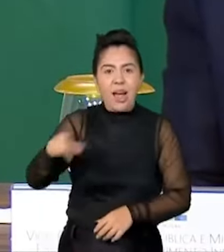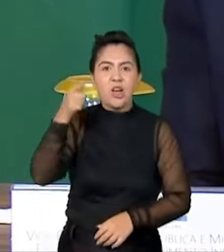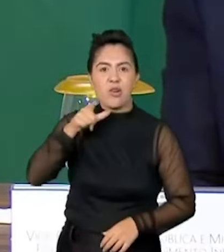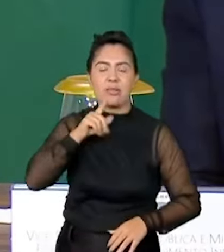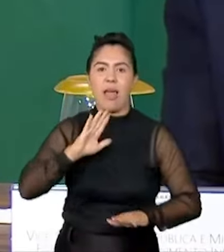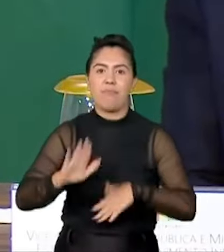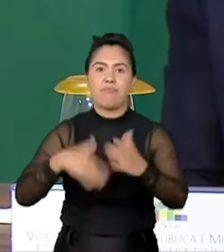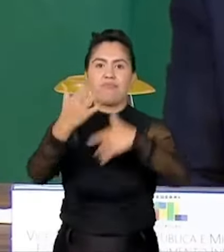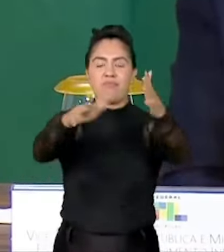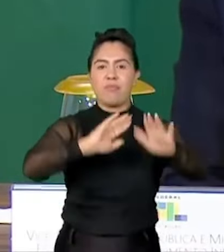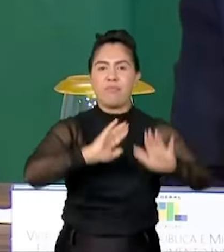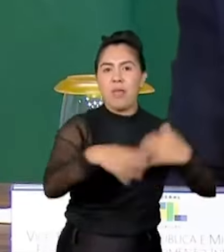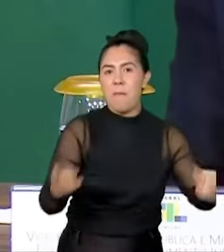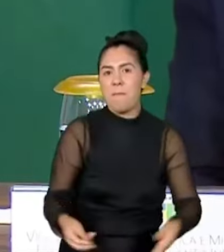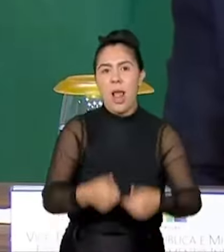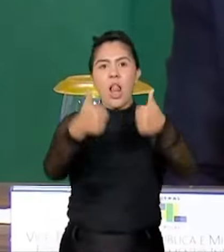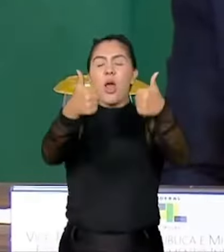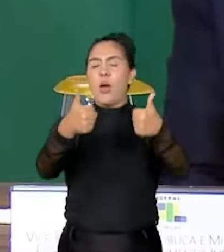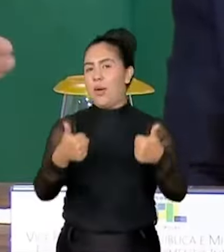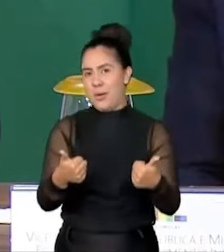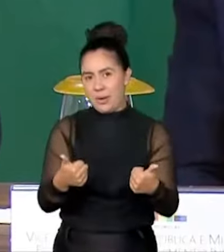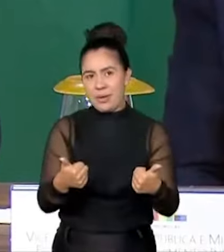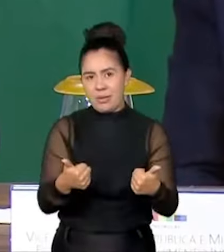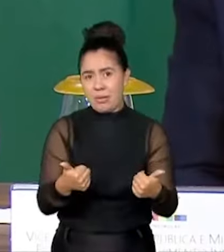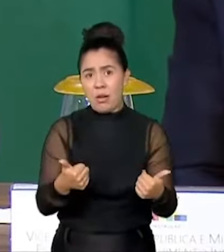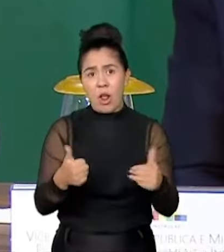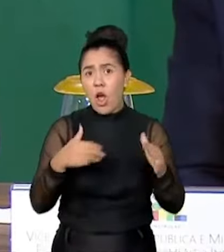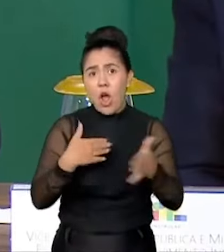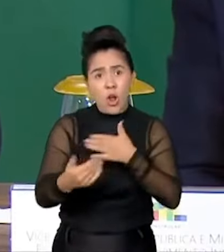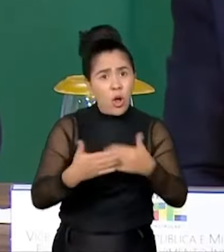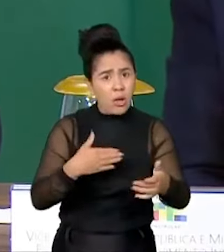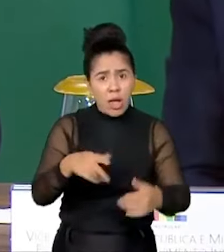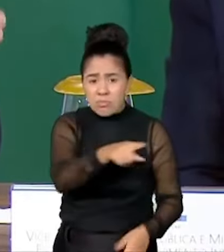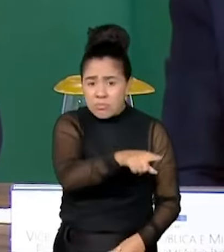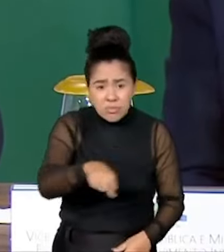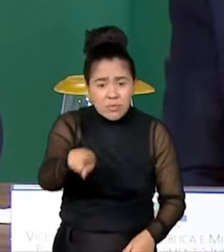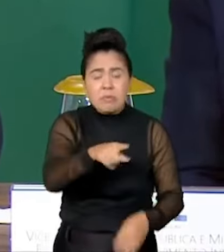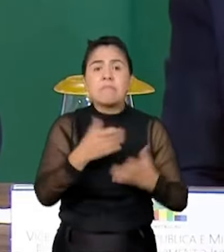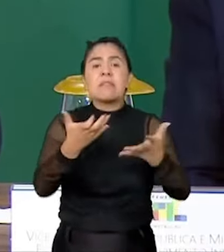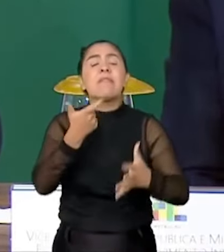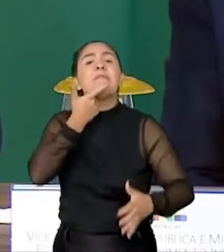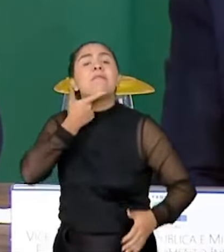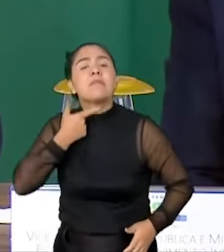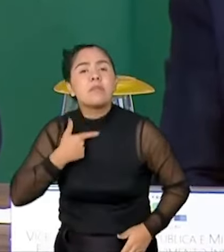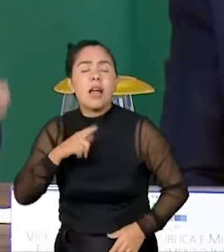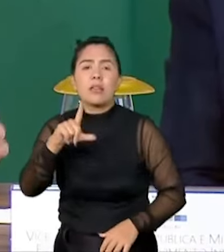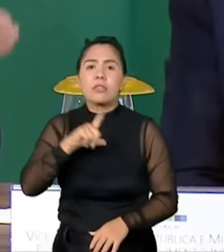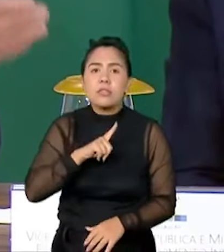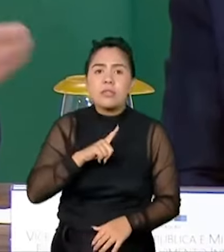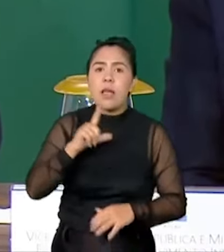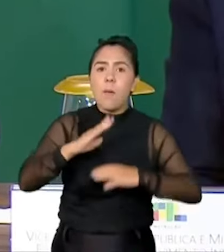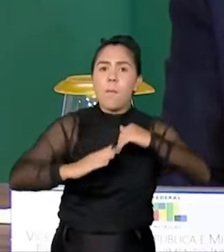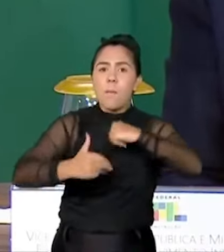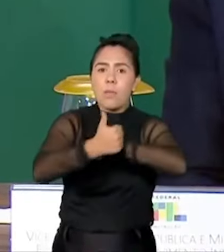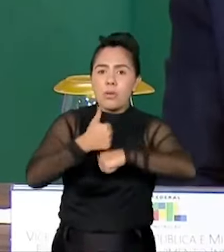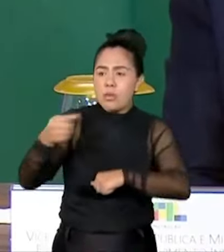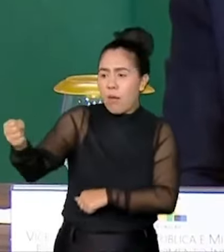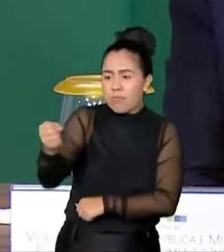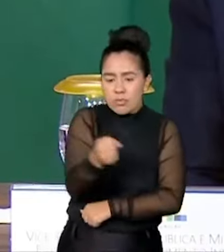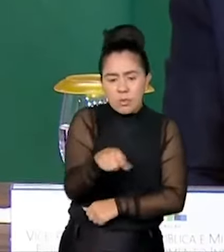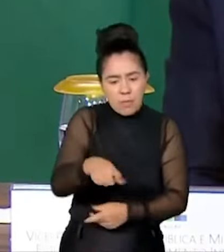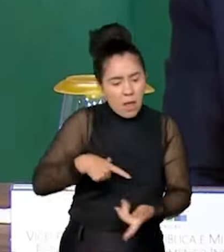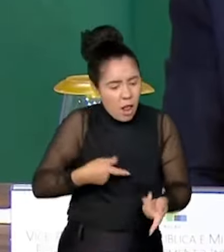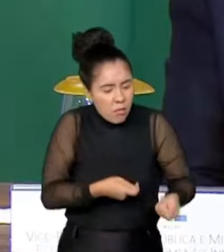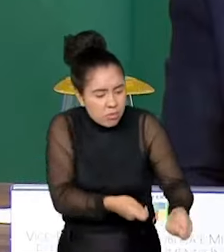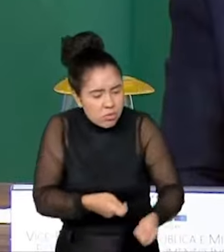é o prazer que tem um de nós aqui qualquer ter uma empregada doméstica e não se preocupa se ela está ganhando o suficiente para dar o leite que o